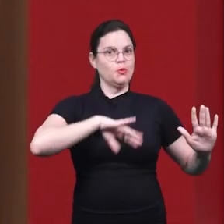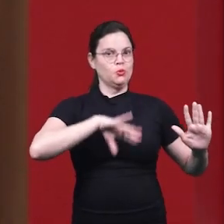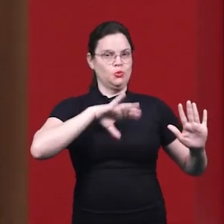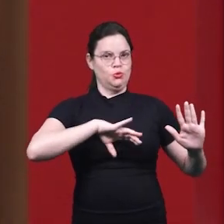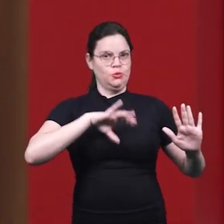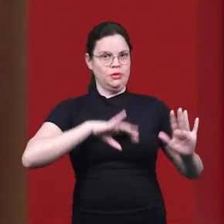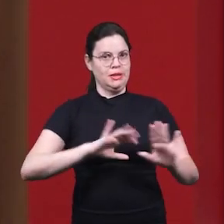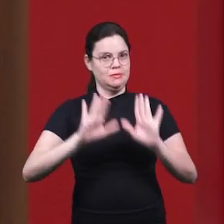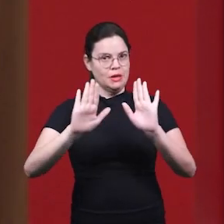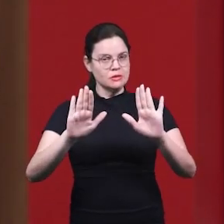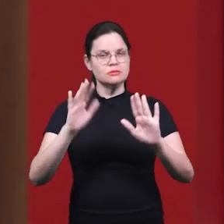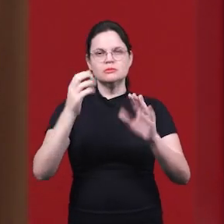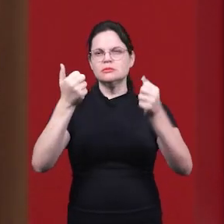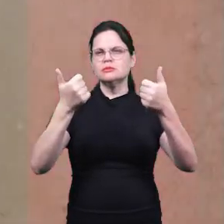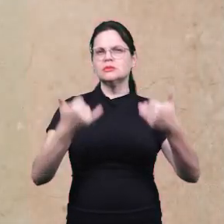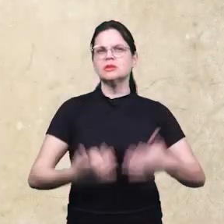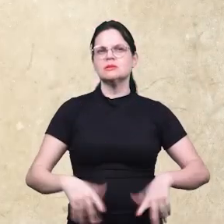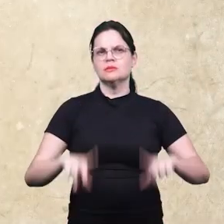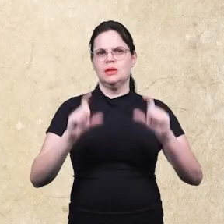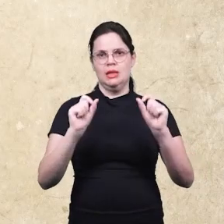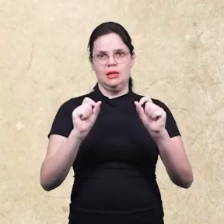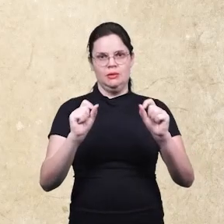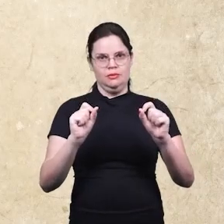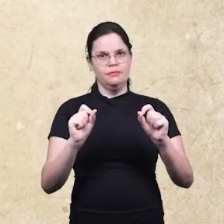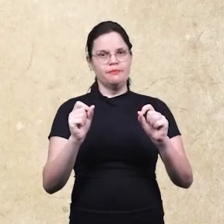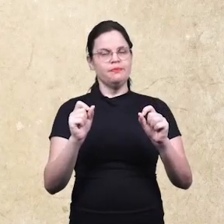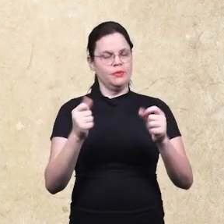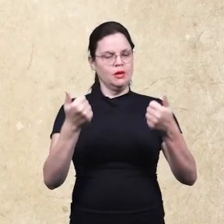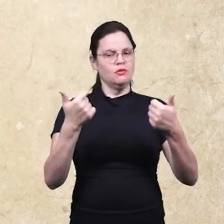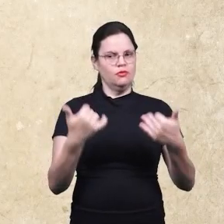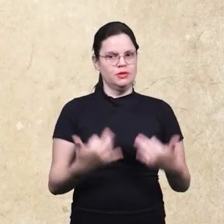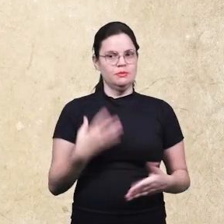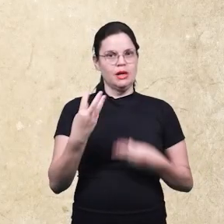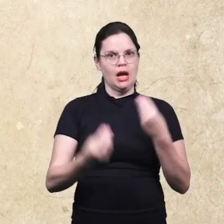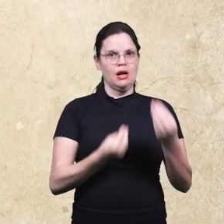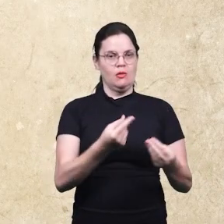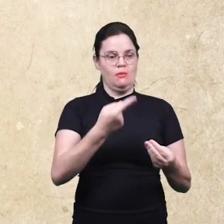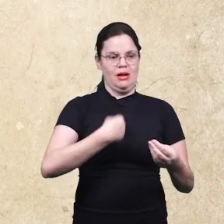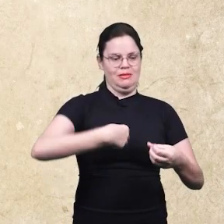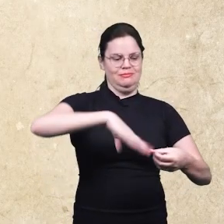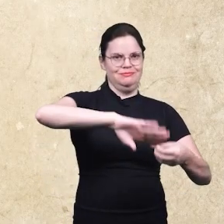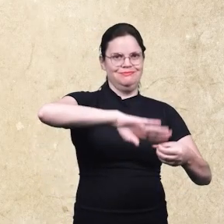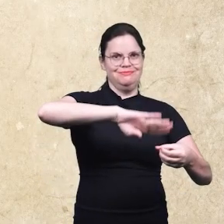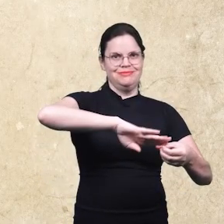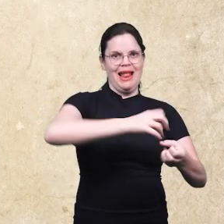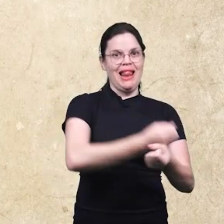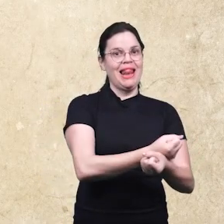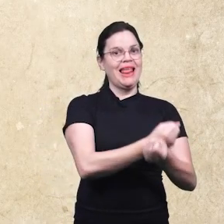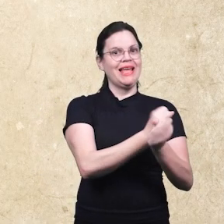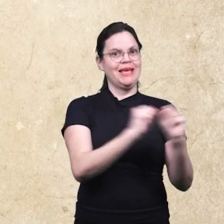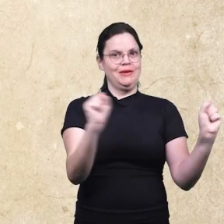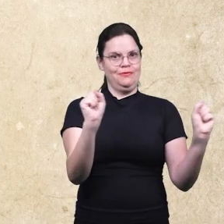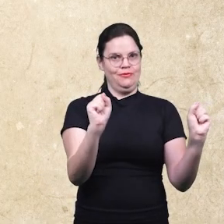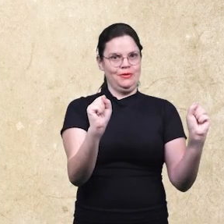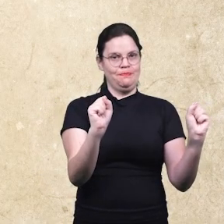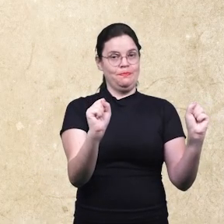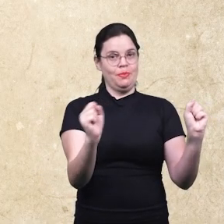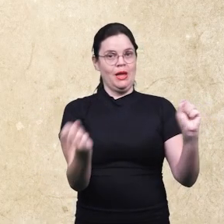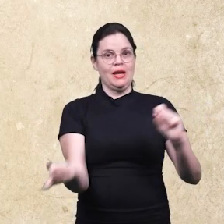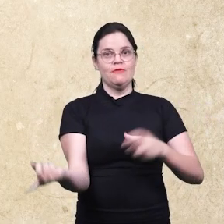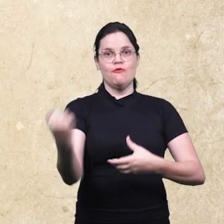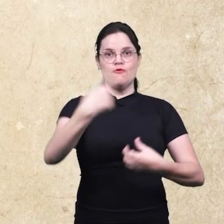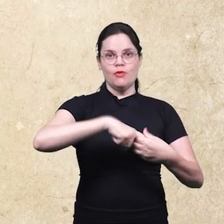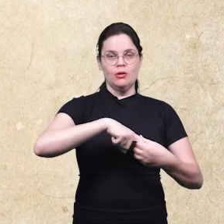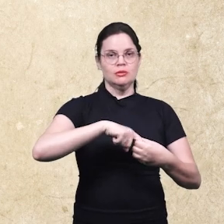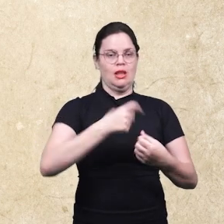desde a ordem da saída do cativeiro, vou explicar melhor essa ordem da saída, até a reconstrução